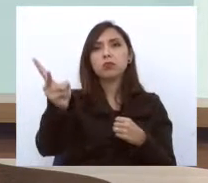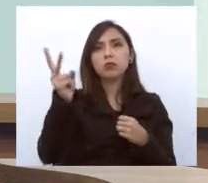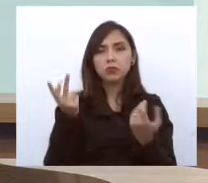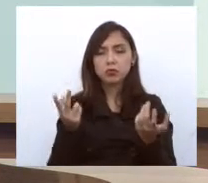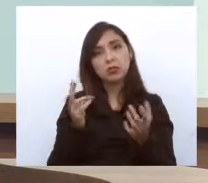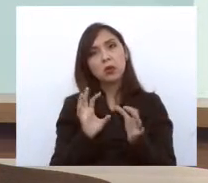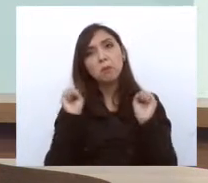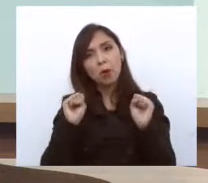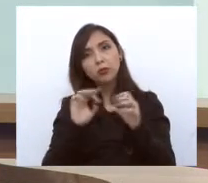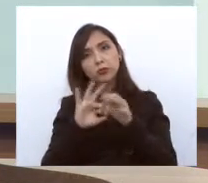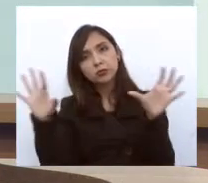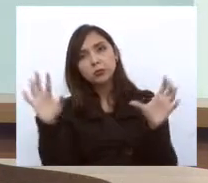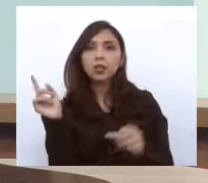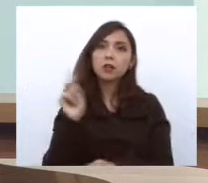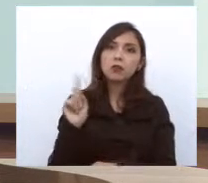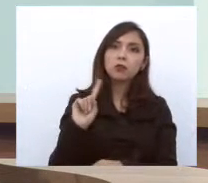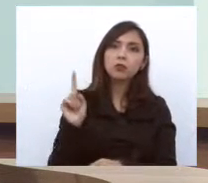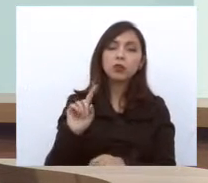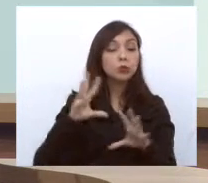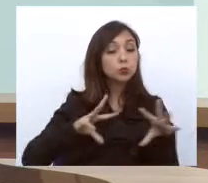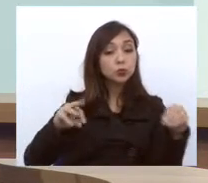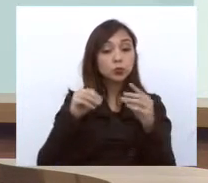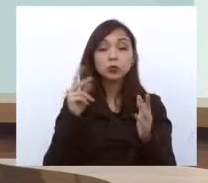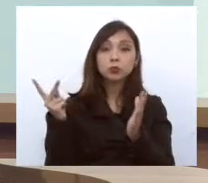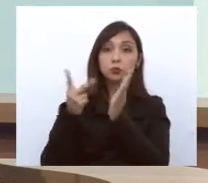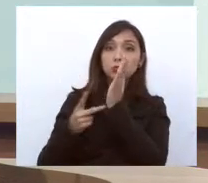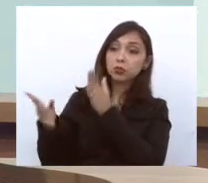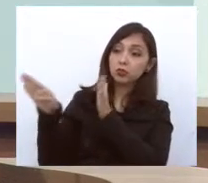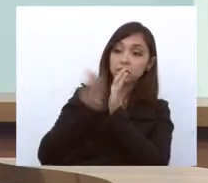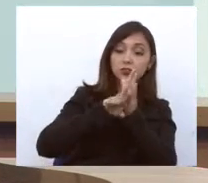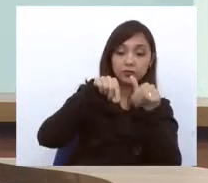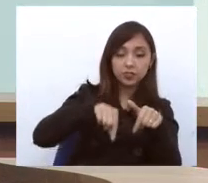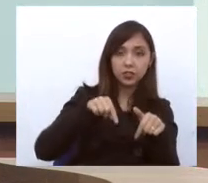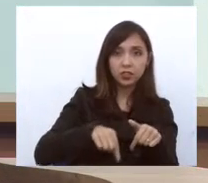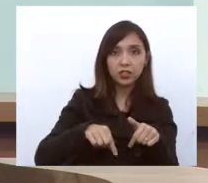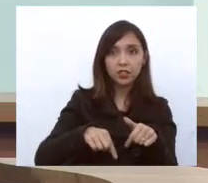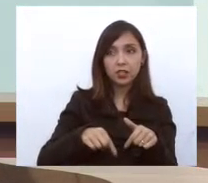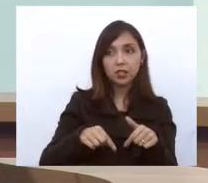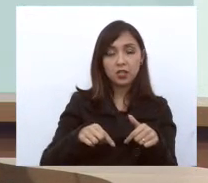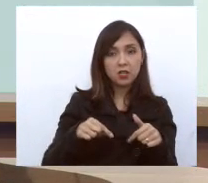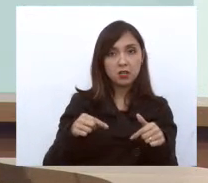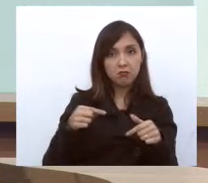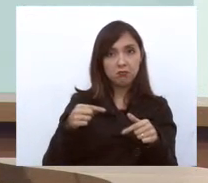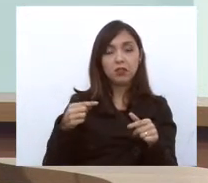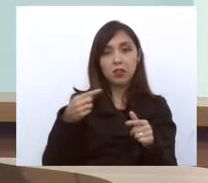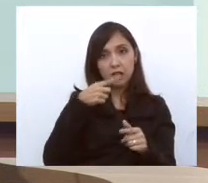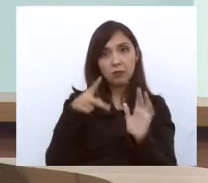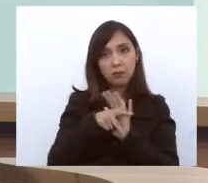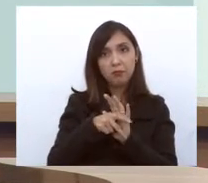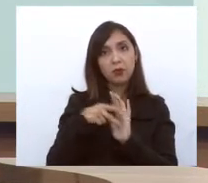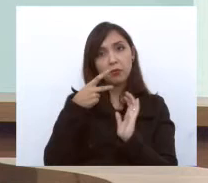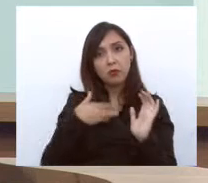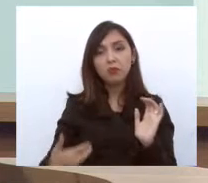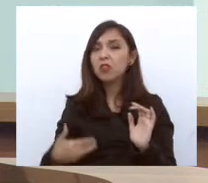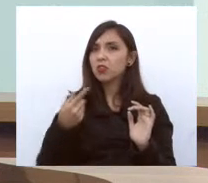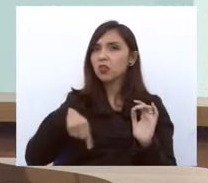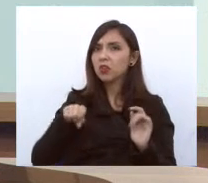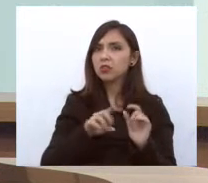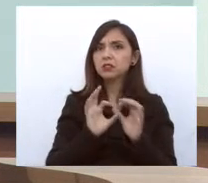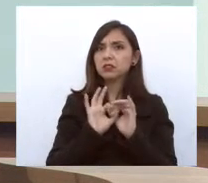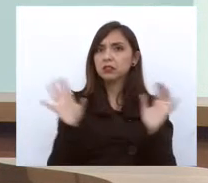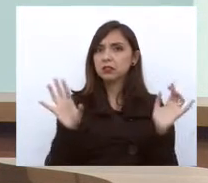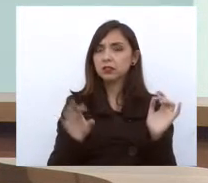deliberar ou não. Não quer dizer que todos os projetos que vêm aqui, que vêm ao encontro do governo, que tenhamos que deliberar.